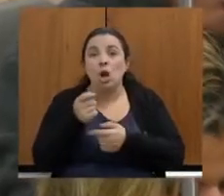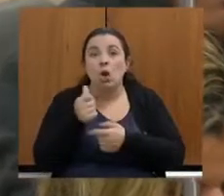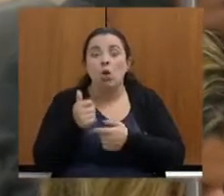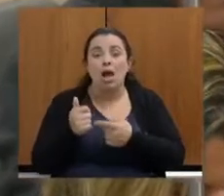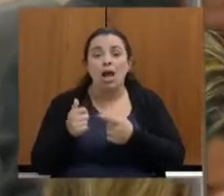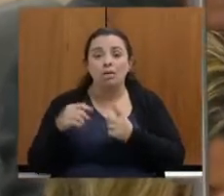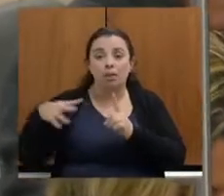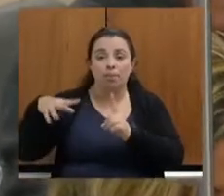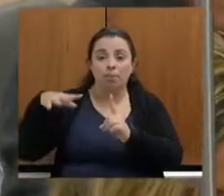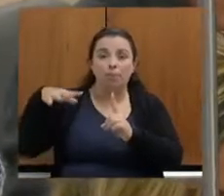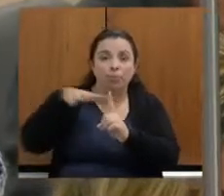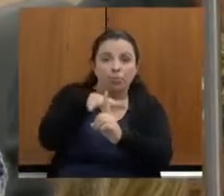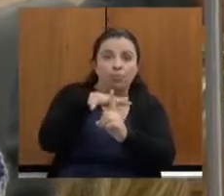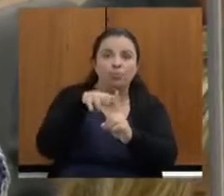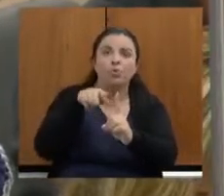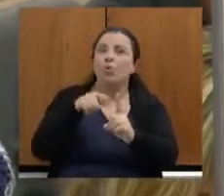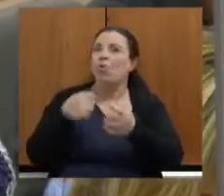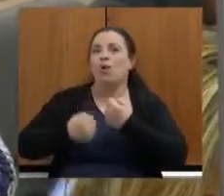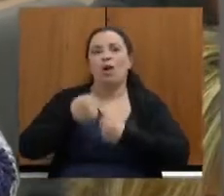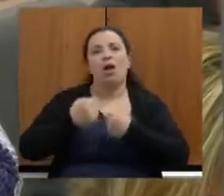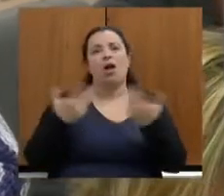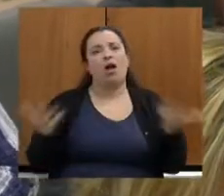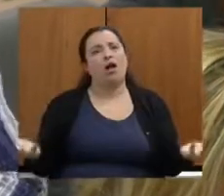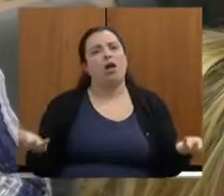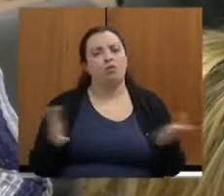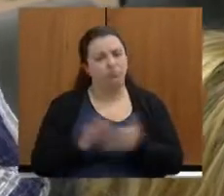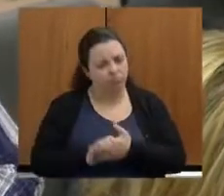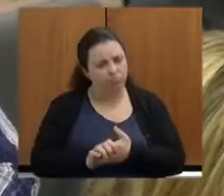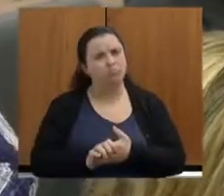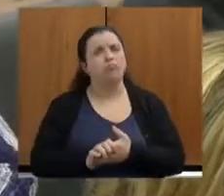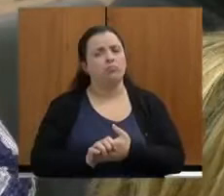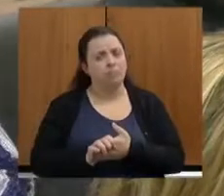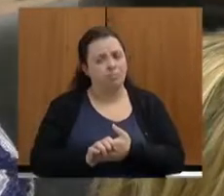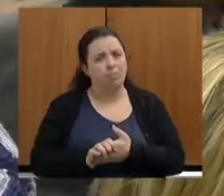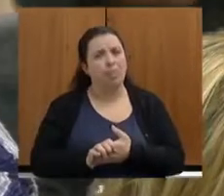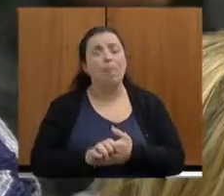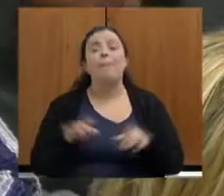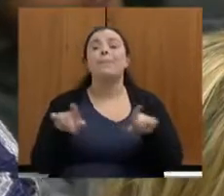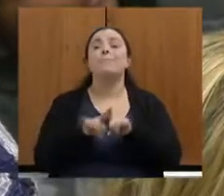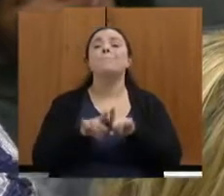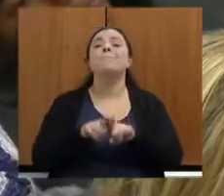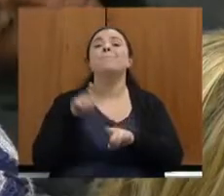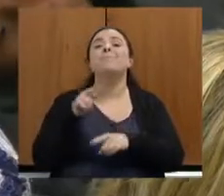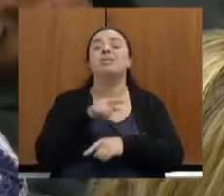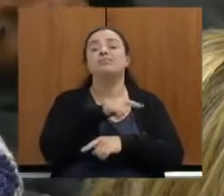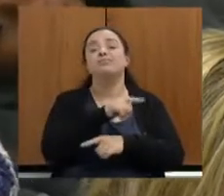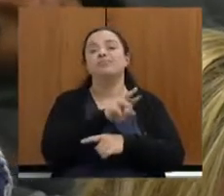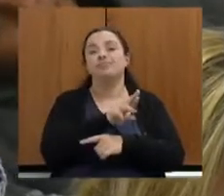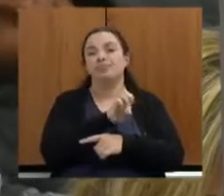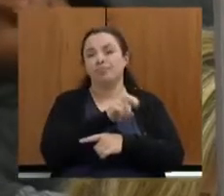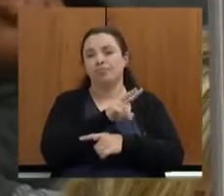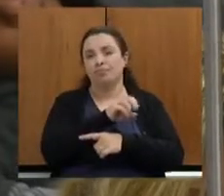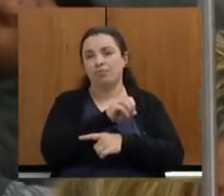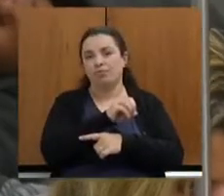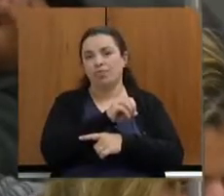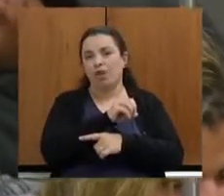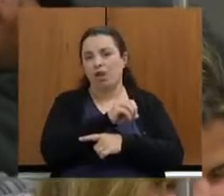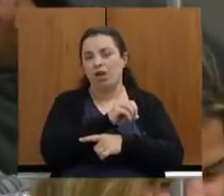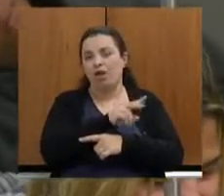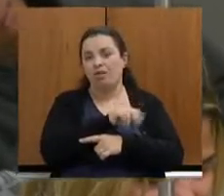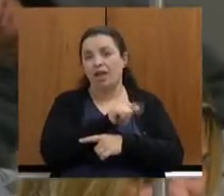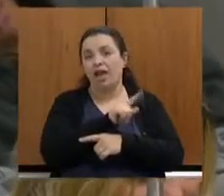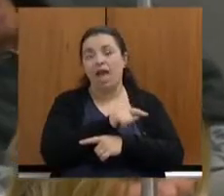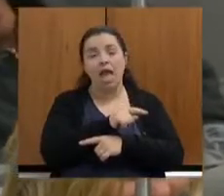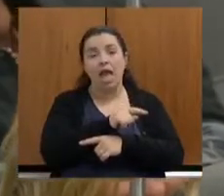por esses veículos né E outra coisa Oi e a renova tá recusando